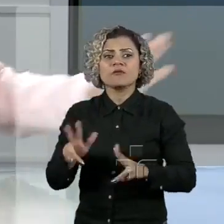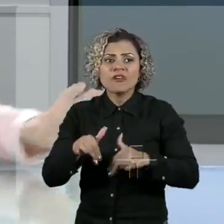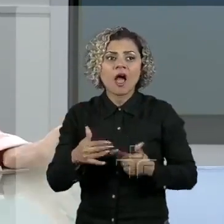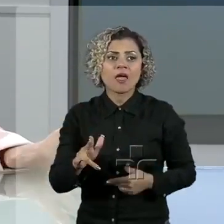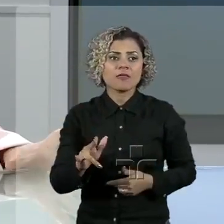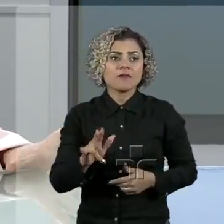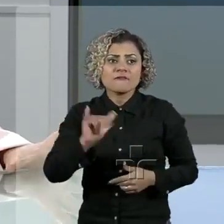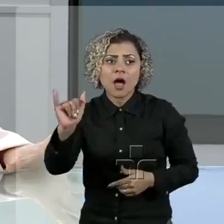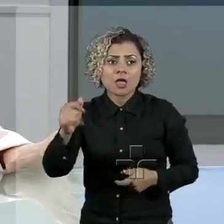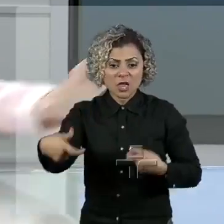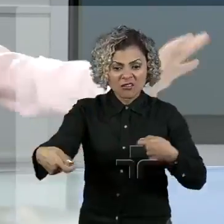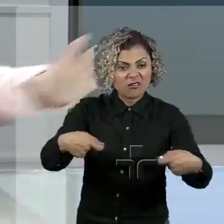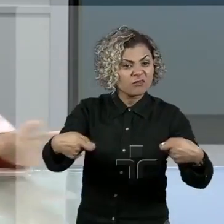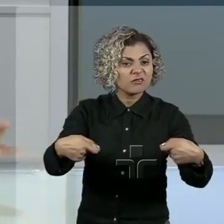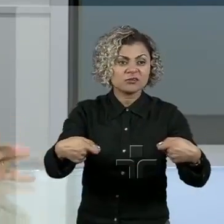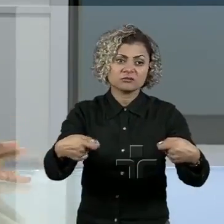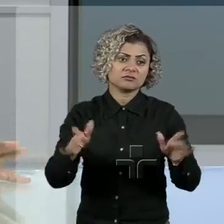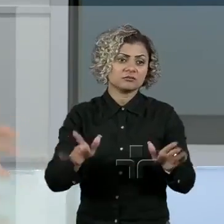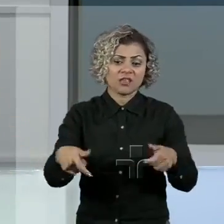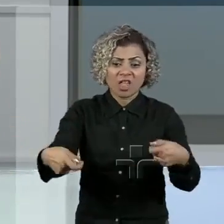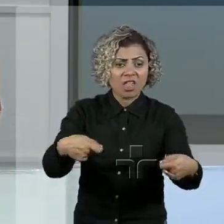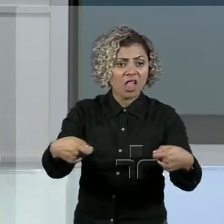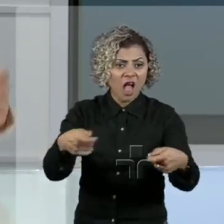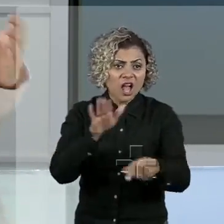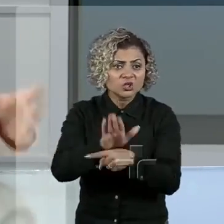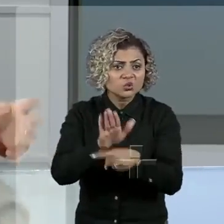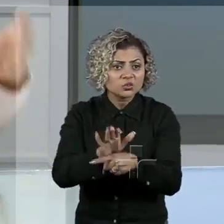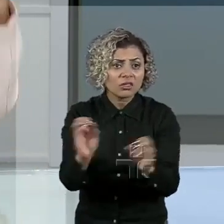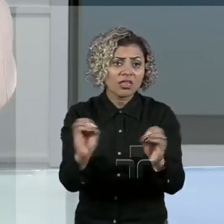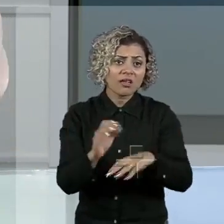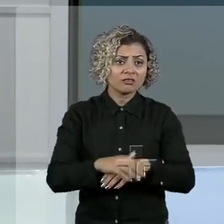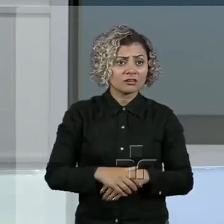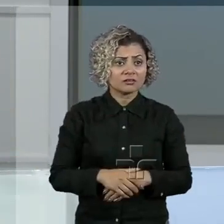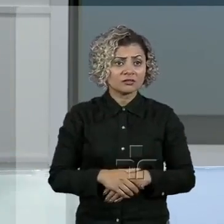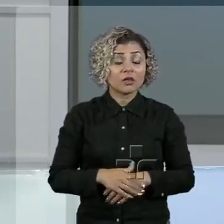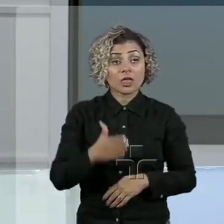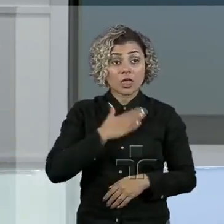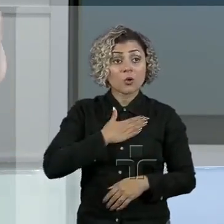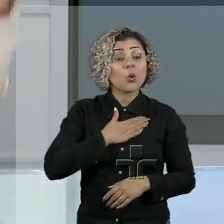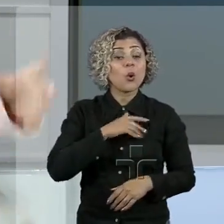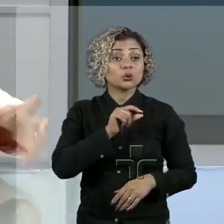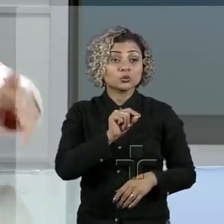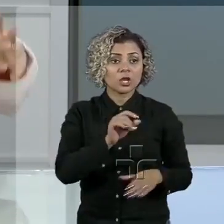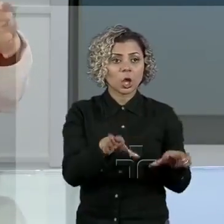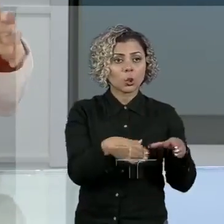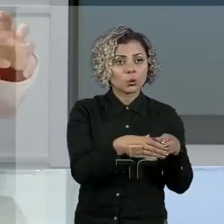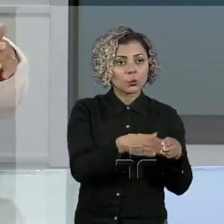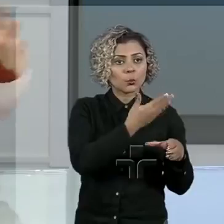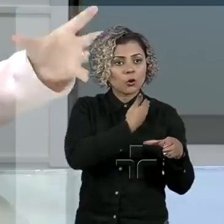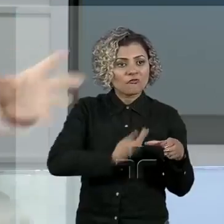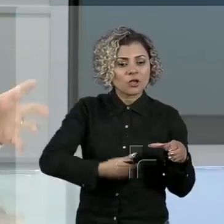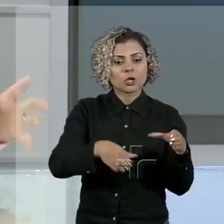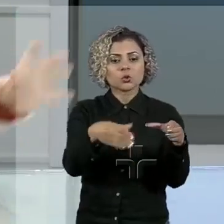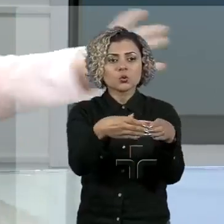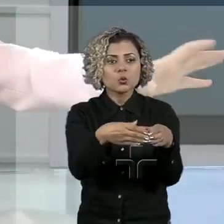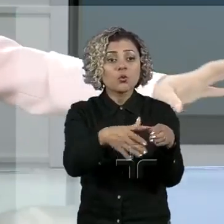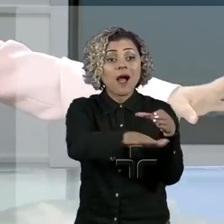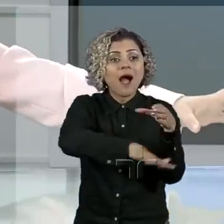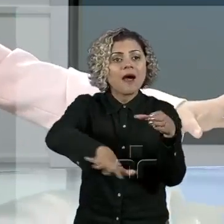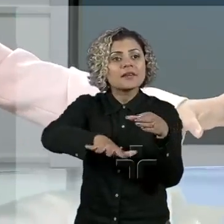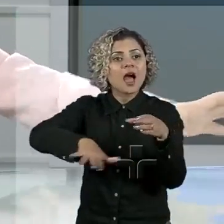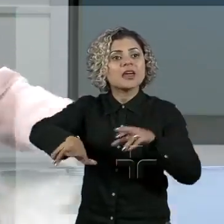conflitos nunca ajudam. Conflitos nunca ajudam. Eu gosto de grupos, de governos, de